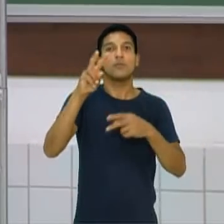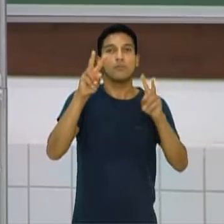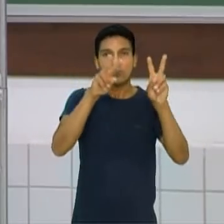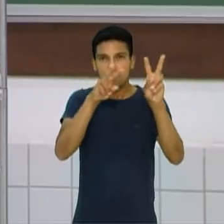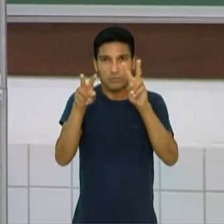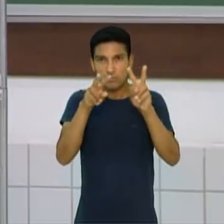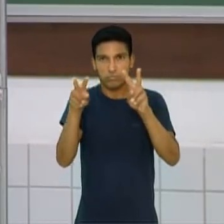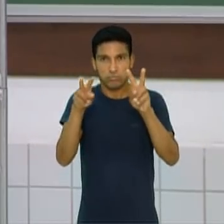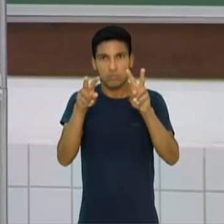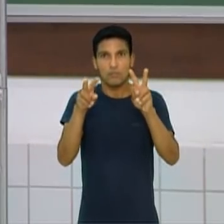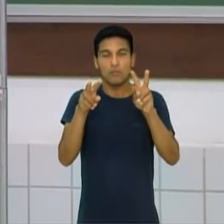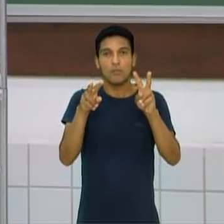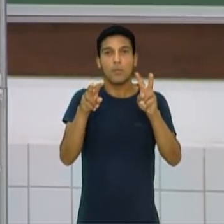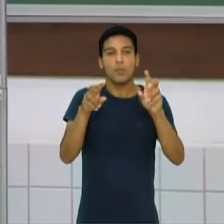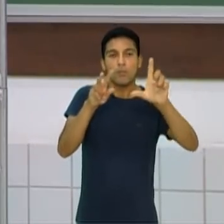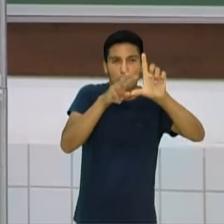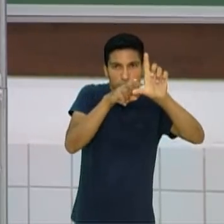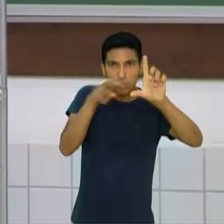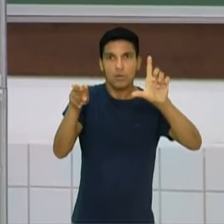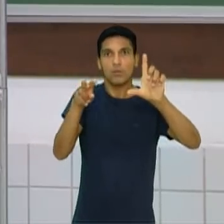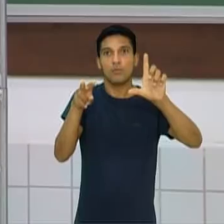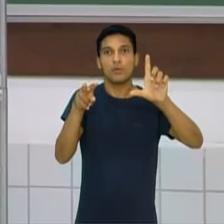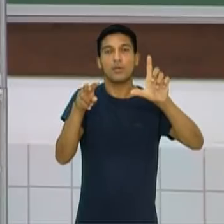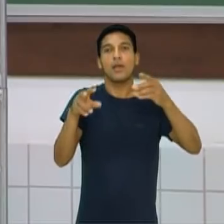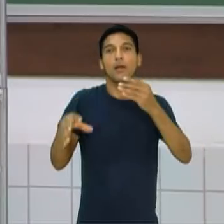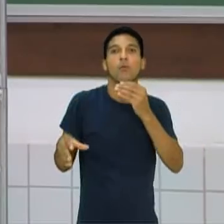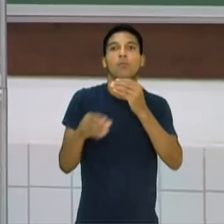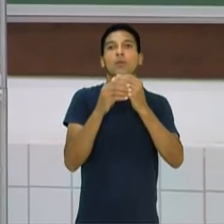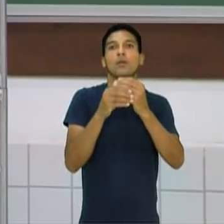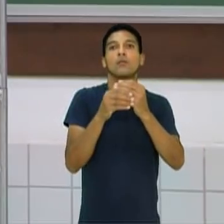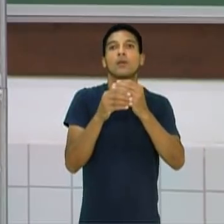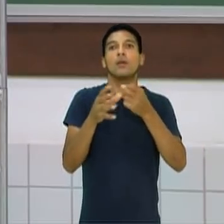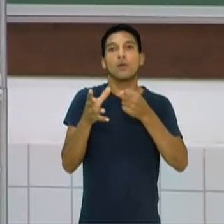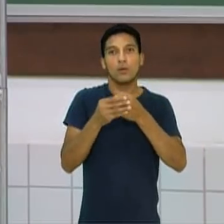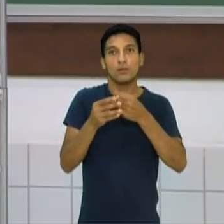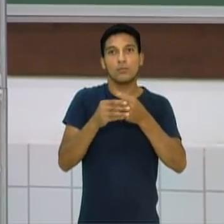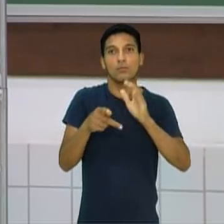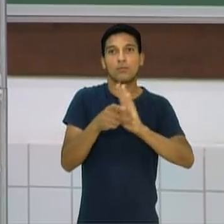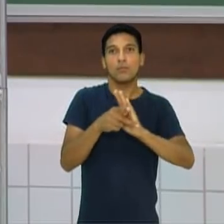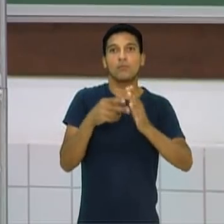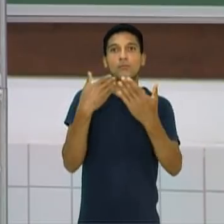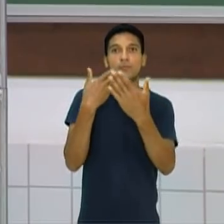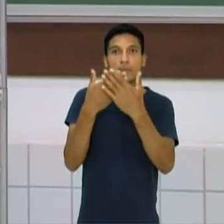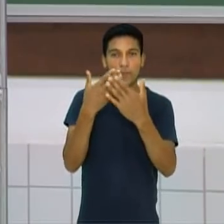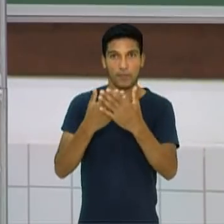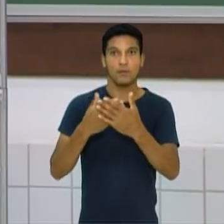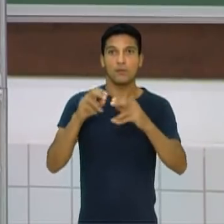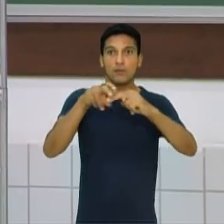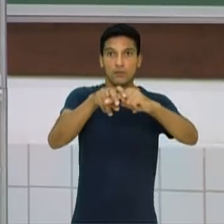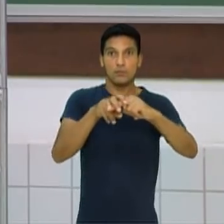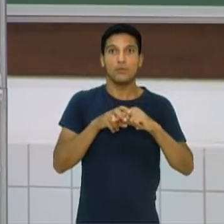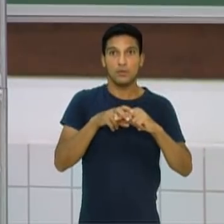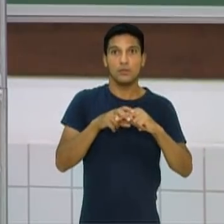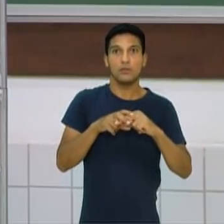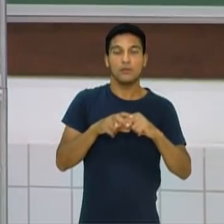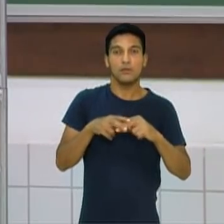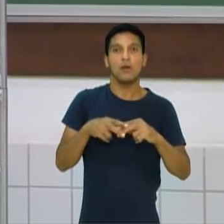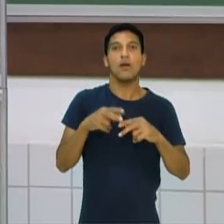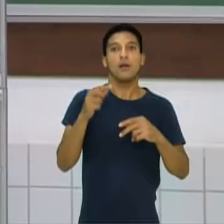completam o conhecimento da nossa aula, tá? Então, sempre fica essa lição de casa para